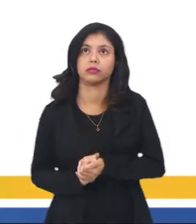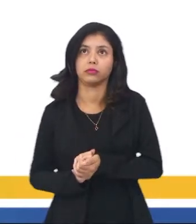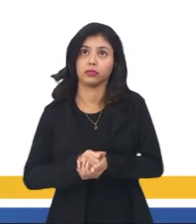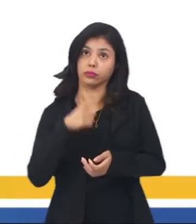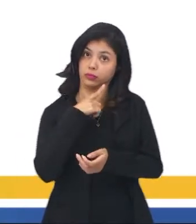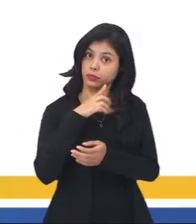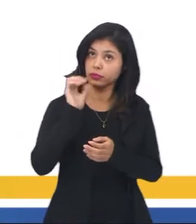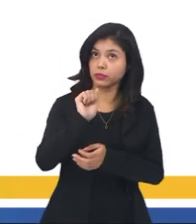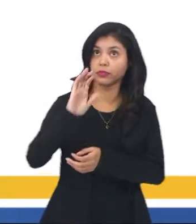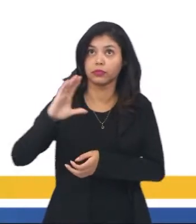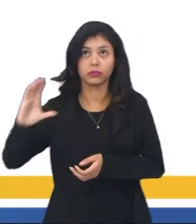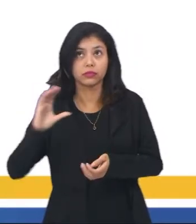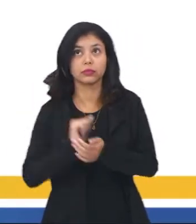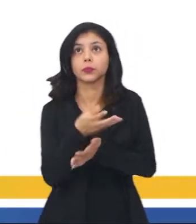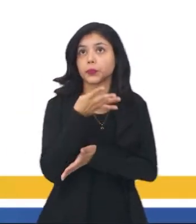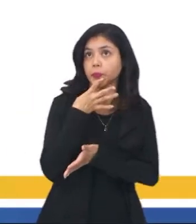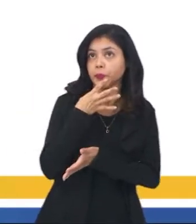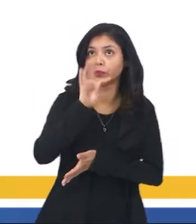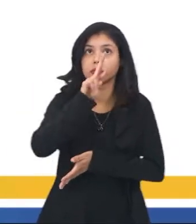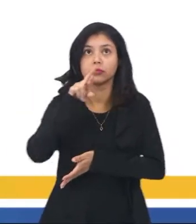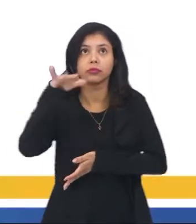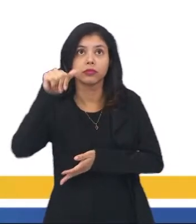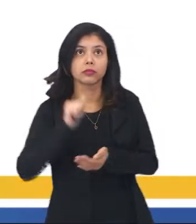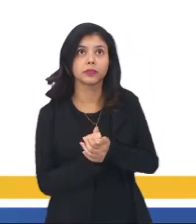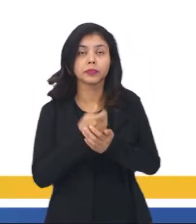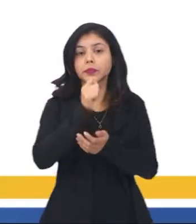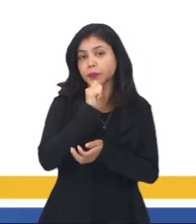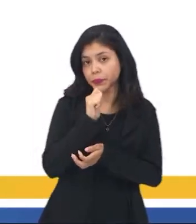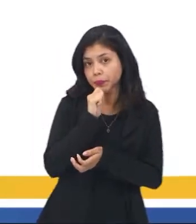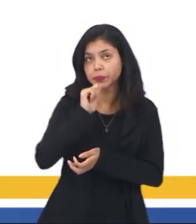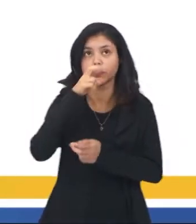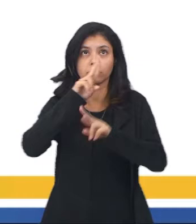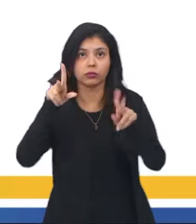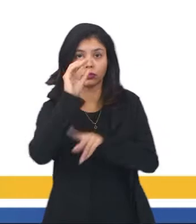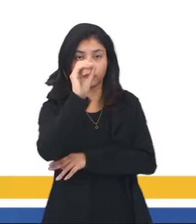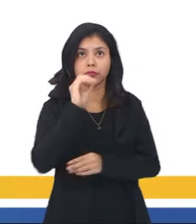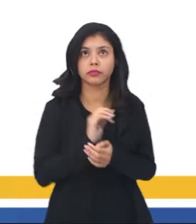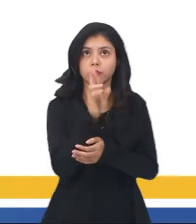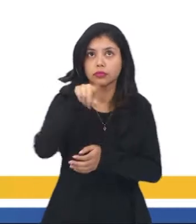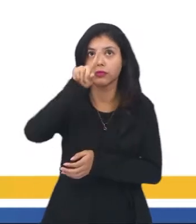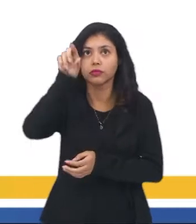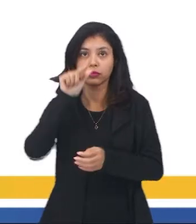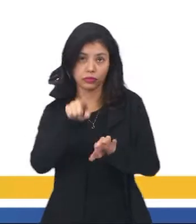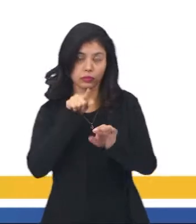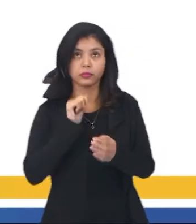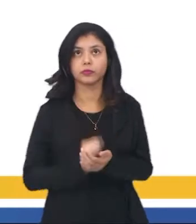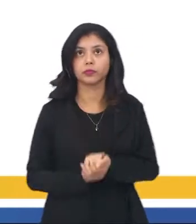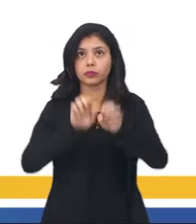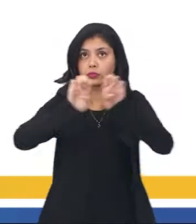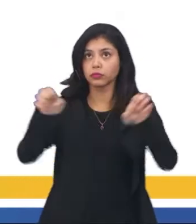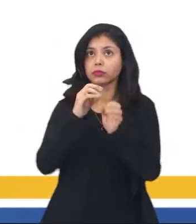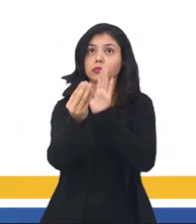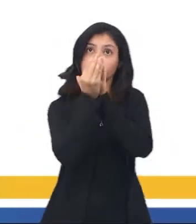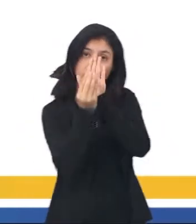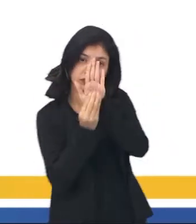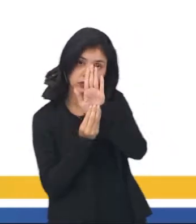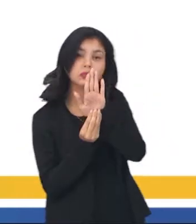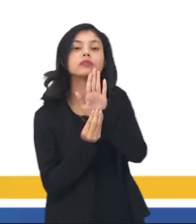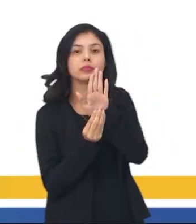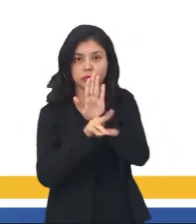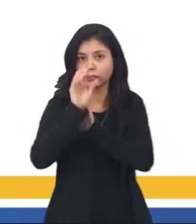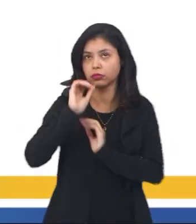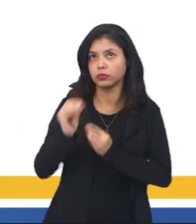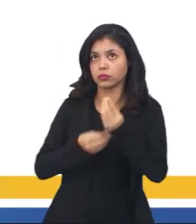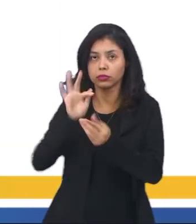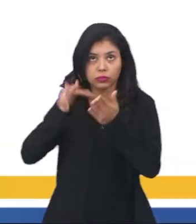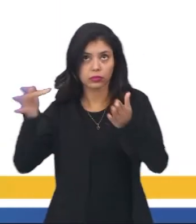que a, b e c são coeficientes reais e que a é diferente de zero, as raízes dessa equação serão dadas